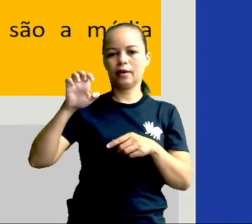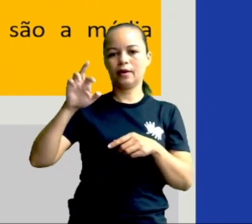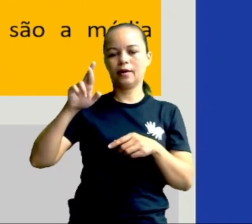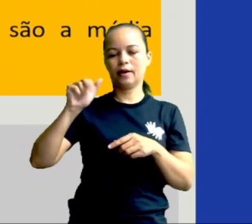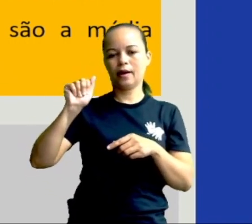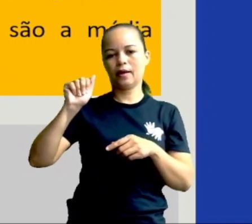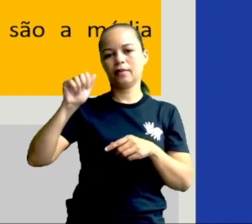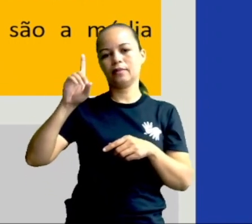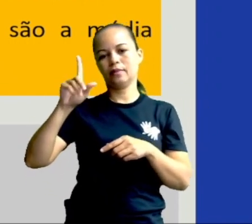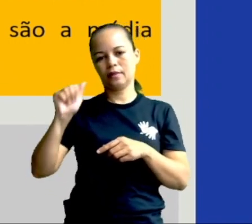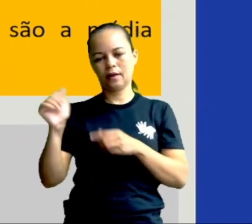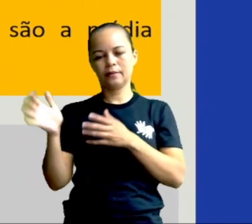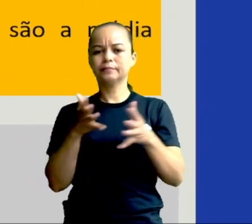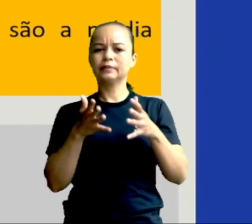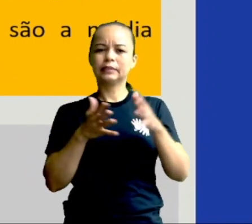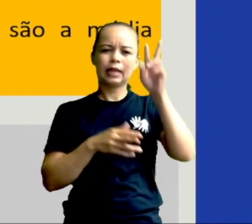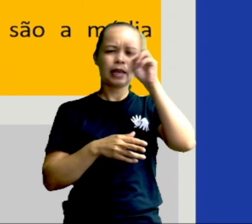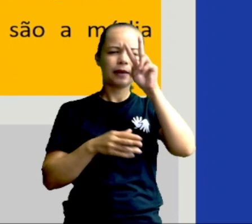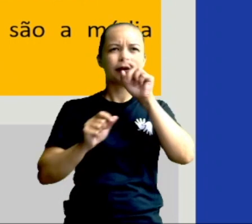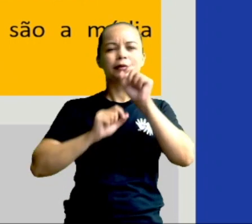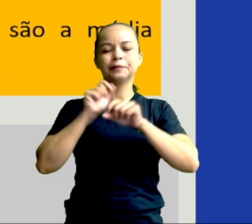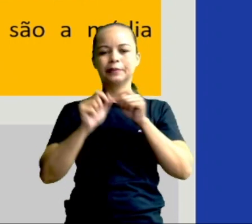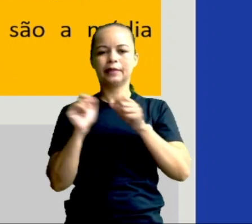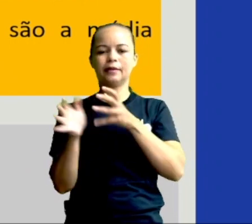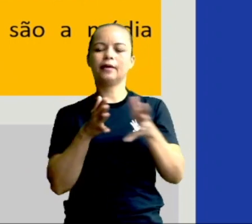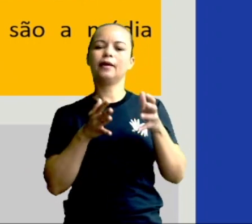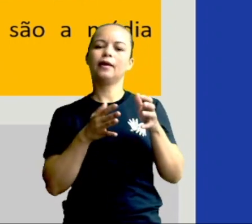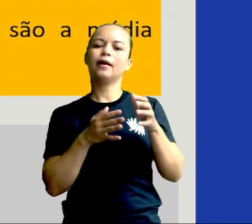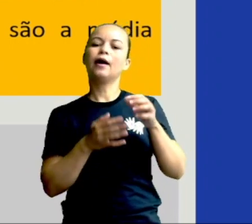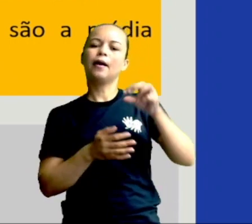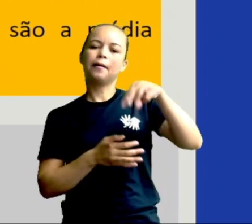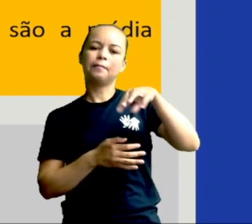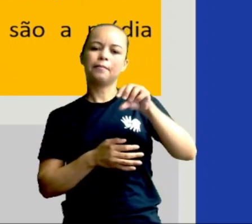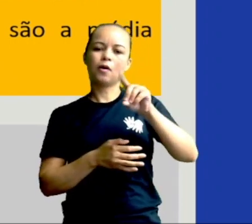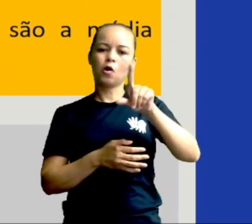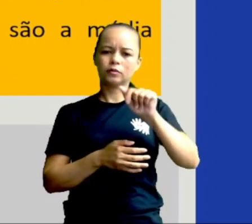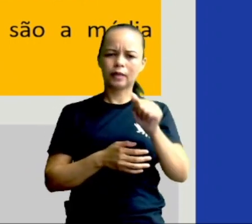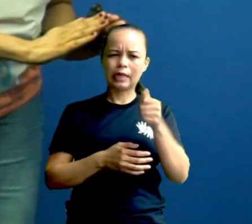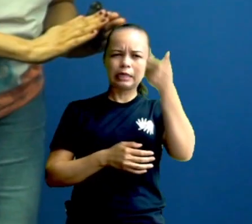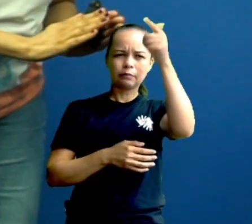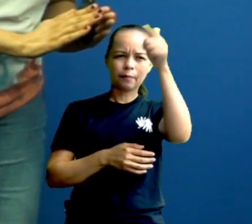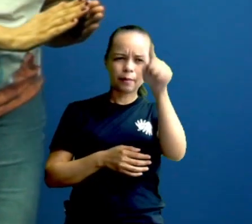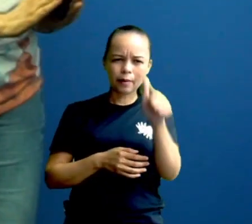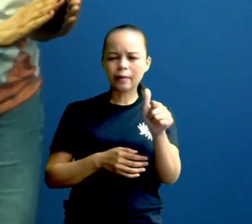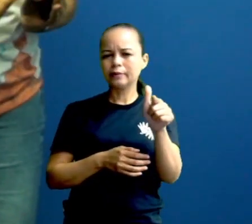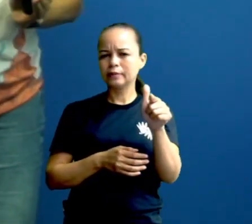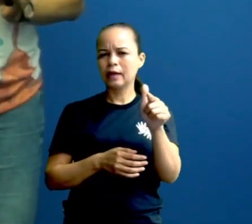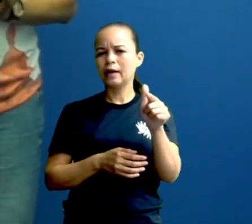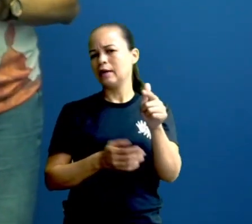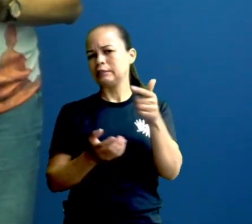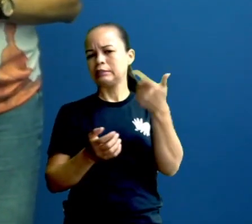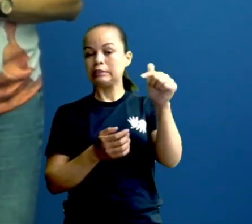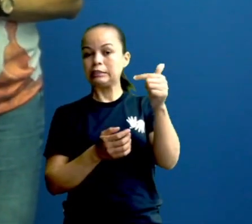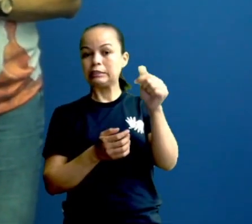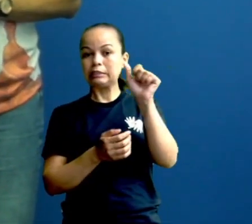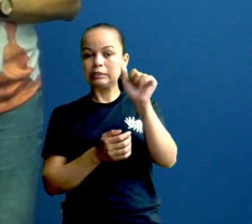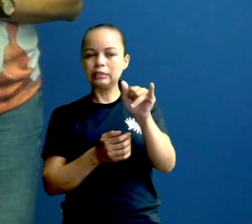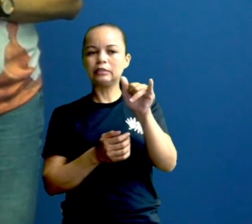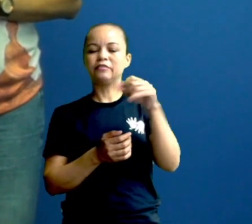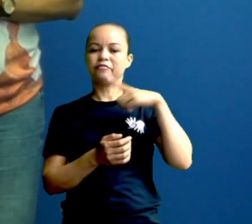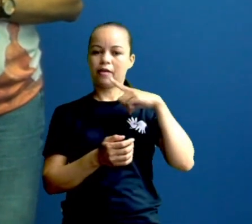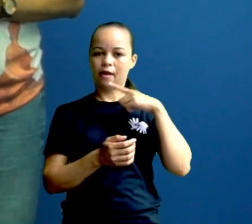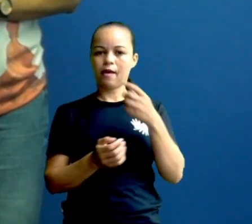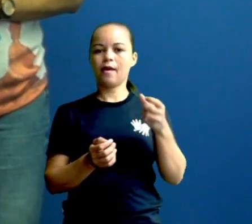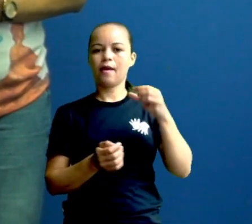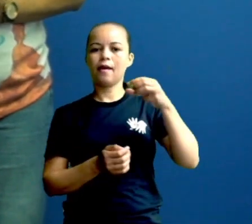Lembrando que a moda, eu preciso saber se há repetição ou não. Se não houver, ela é amodal, tá? Se houver uma